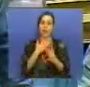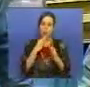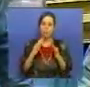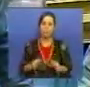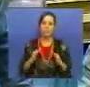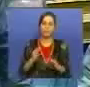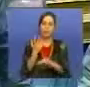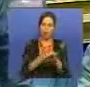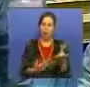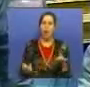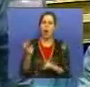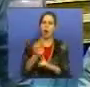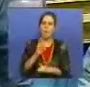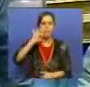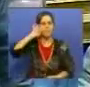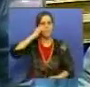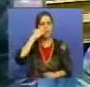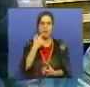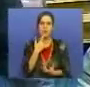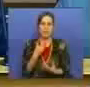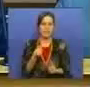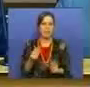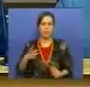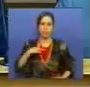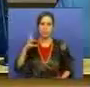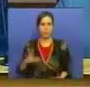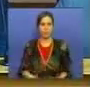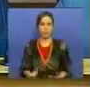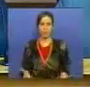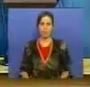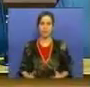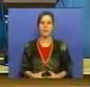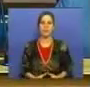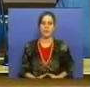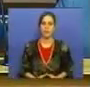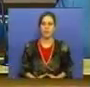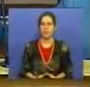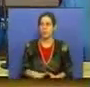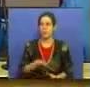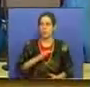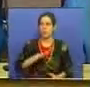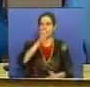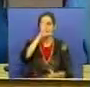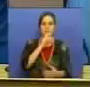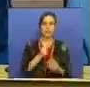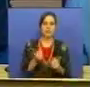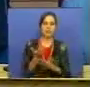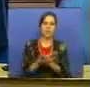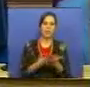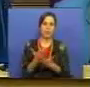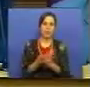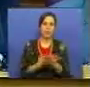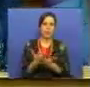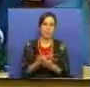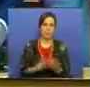concreto aumentos que penalizam tanto os portugueses. Sr. Ministro da Economia.